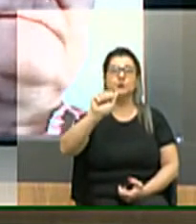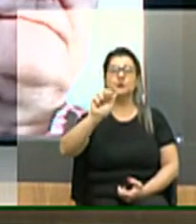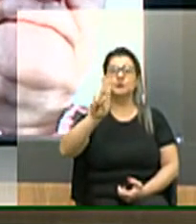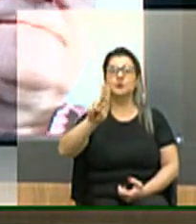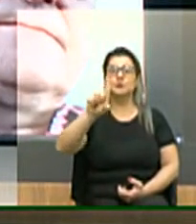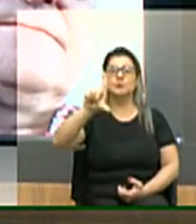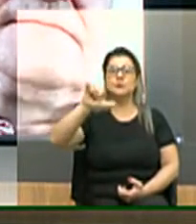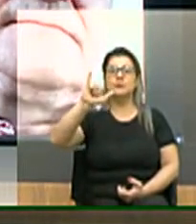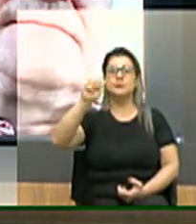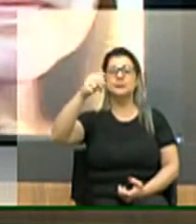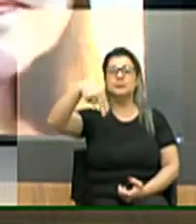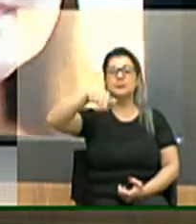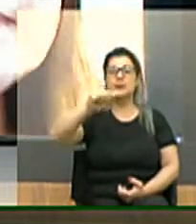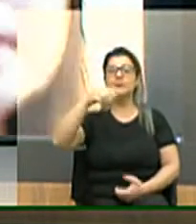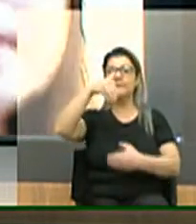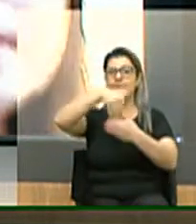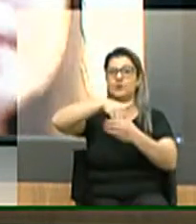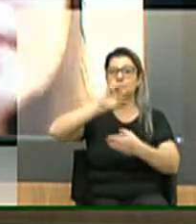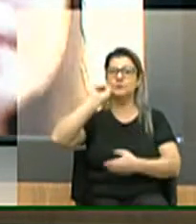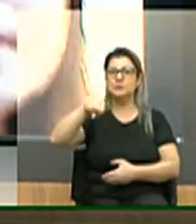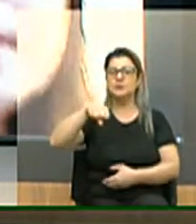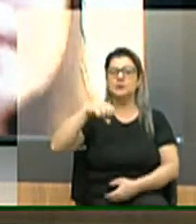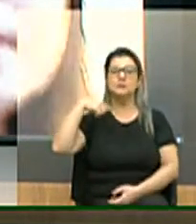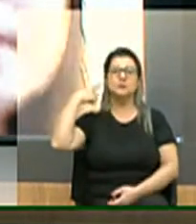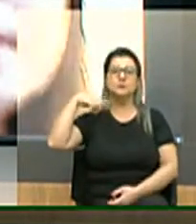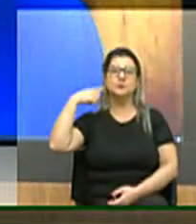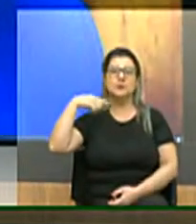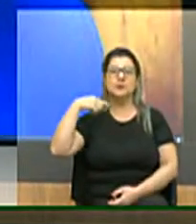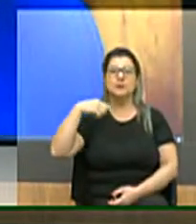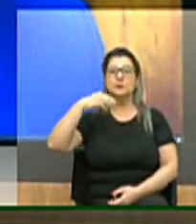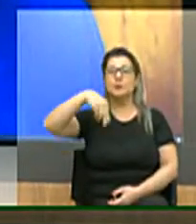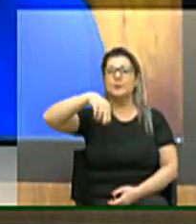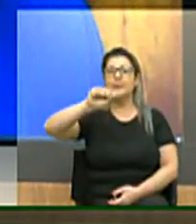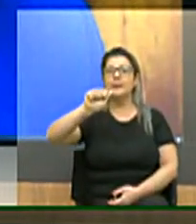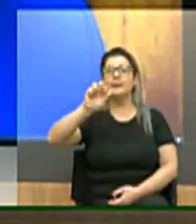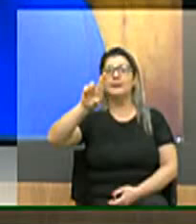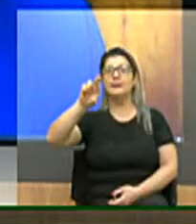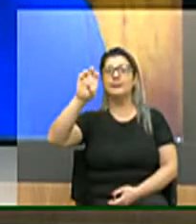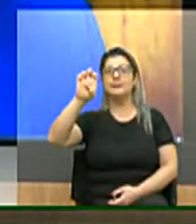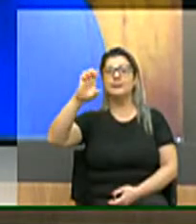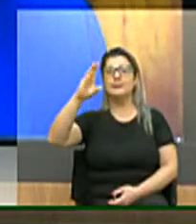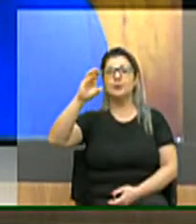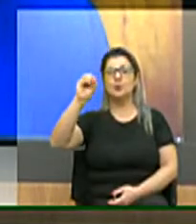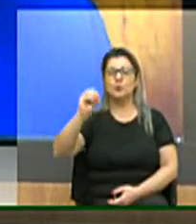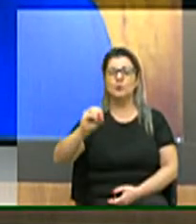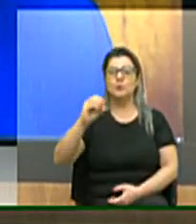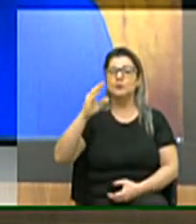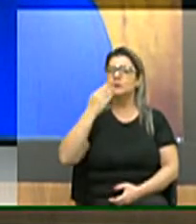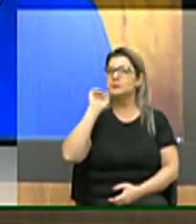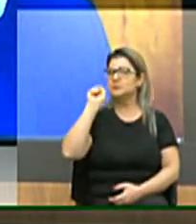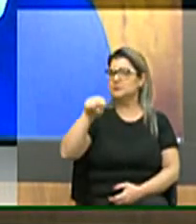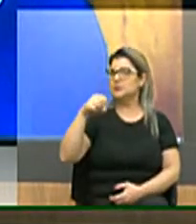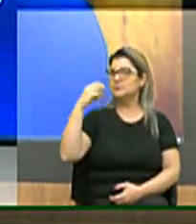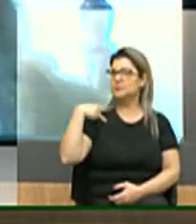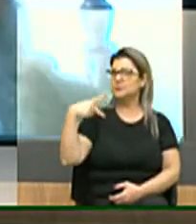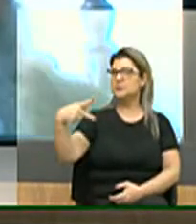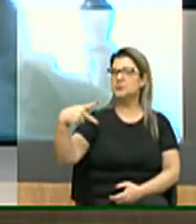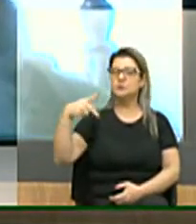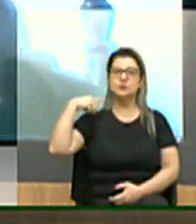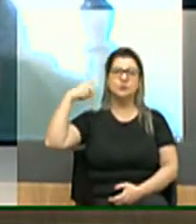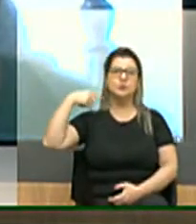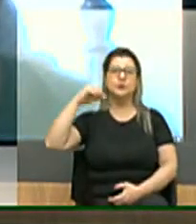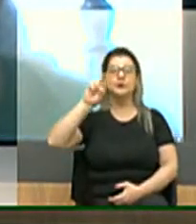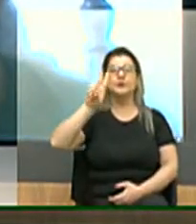sim. Deputado Luiz Marenco. Sim, presidente. Deputado Luiz Henrique Viana.